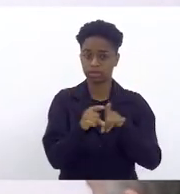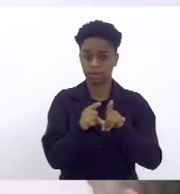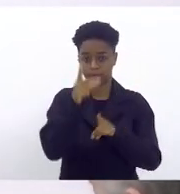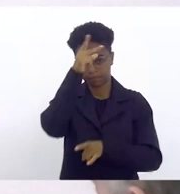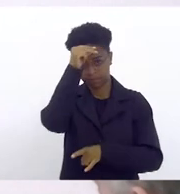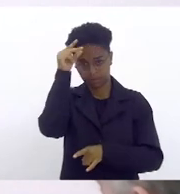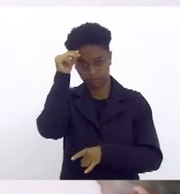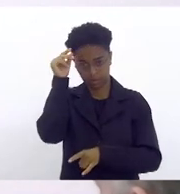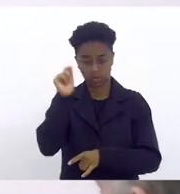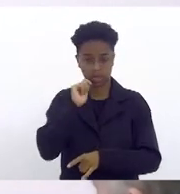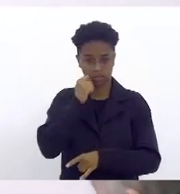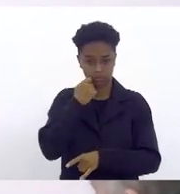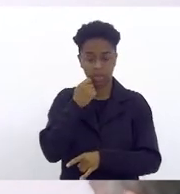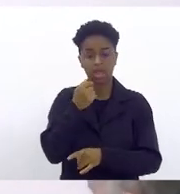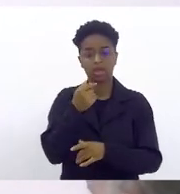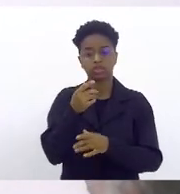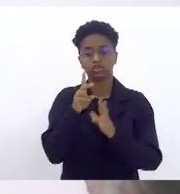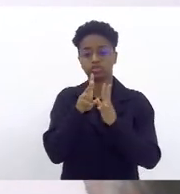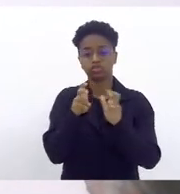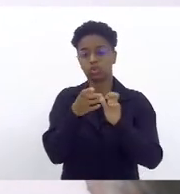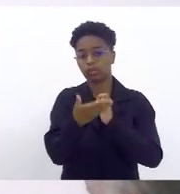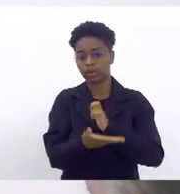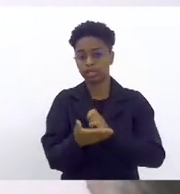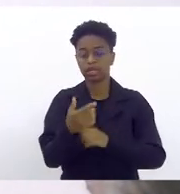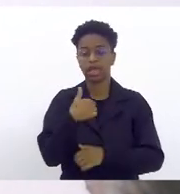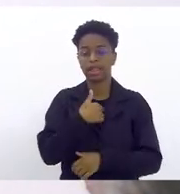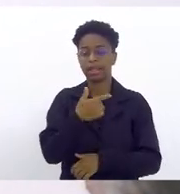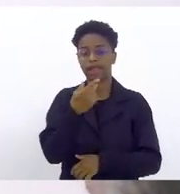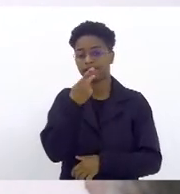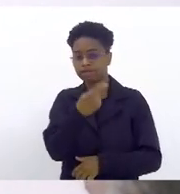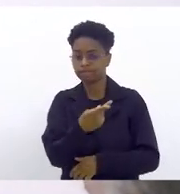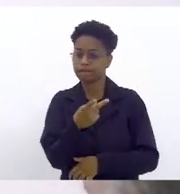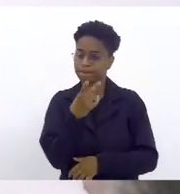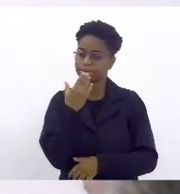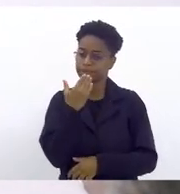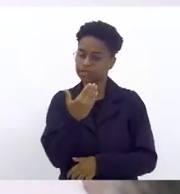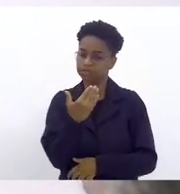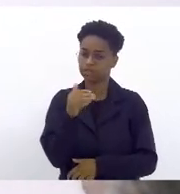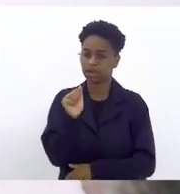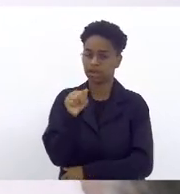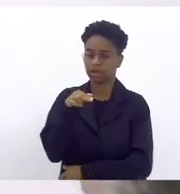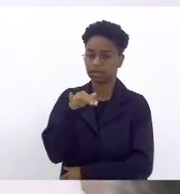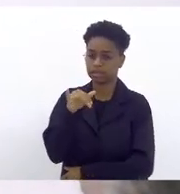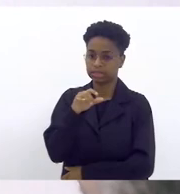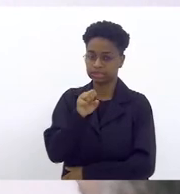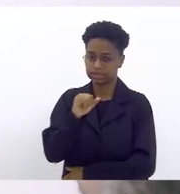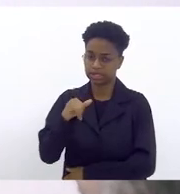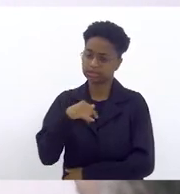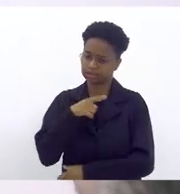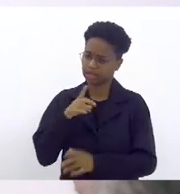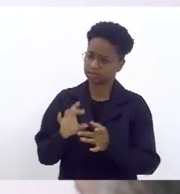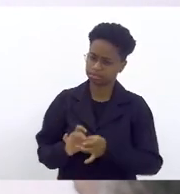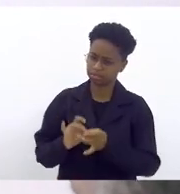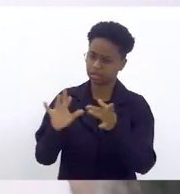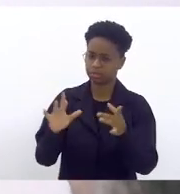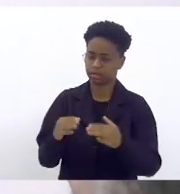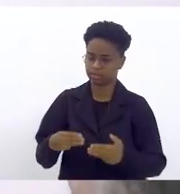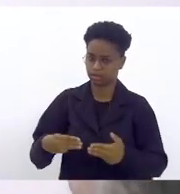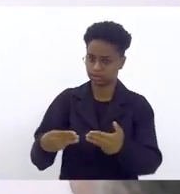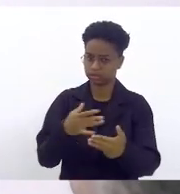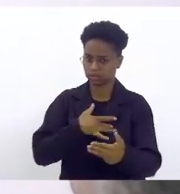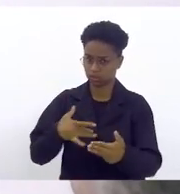Paes sobre isso e disse que ia pedir para ministra para ela ter Total Liberdade Total Liberdade